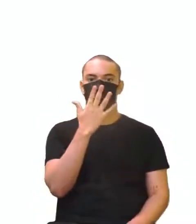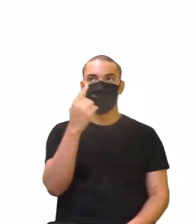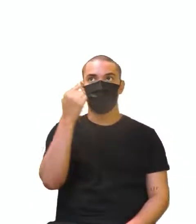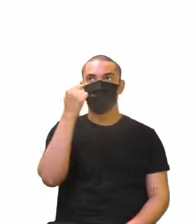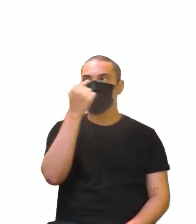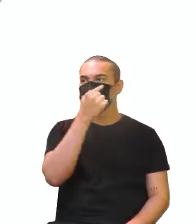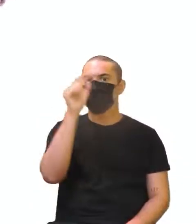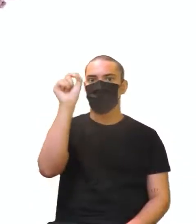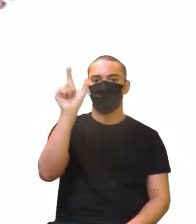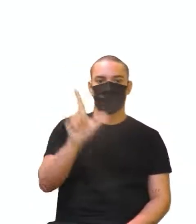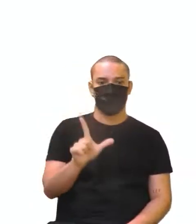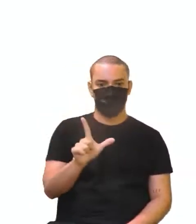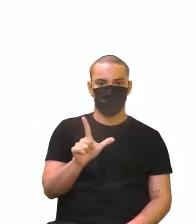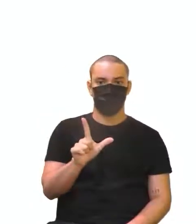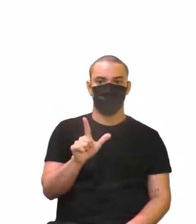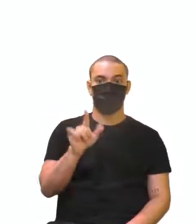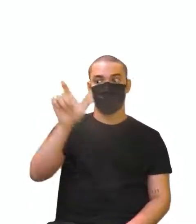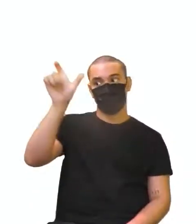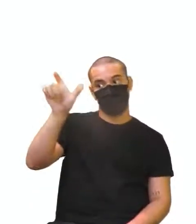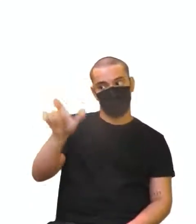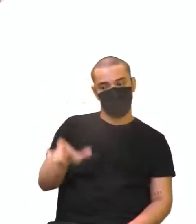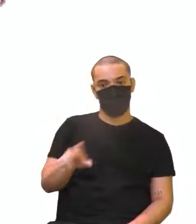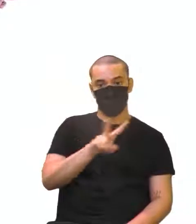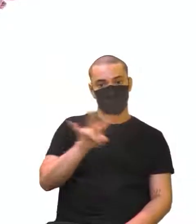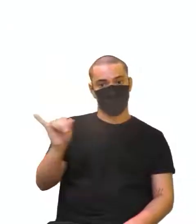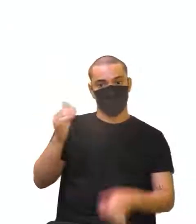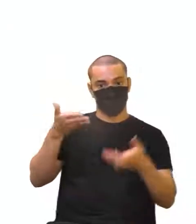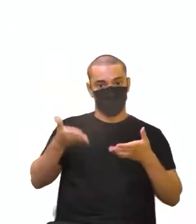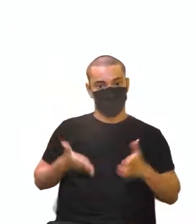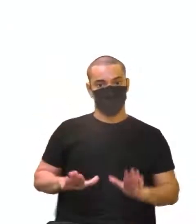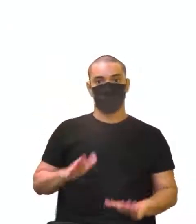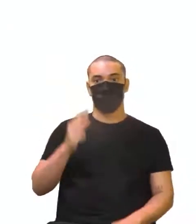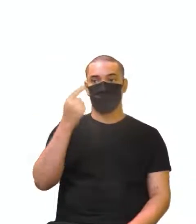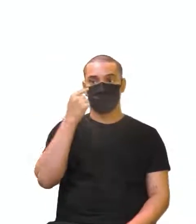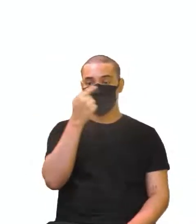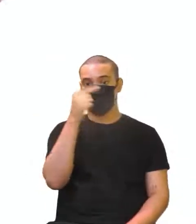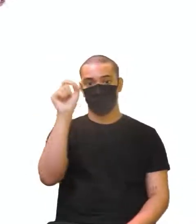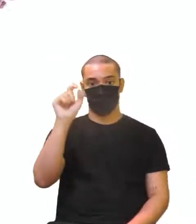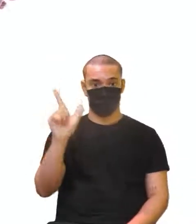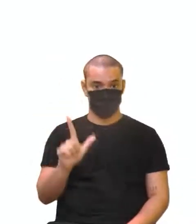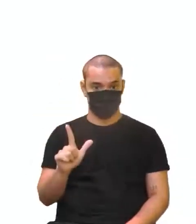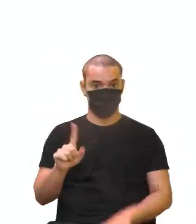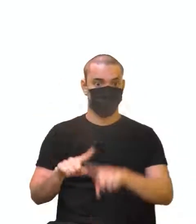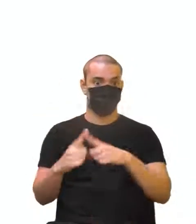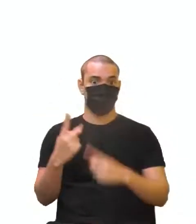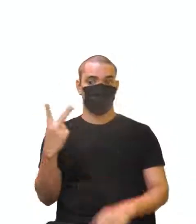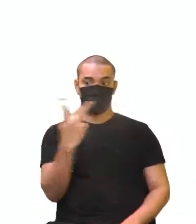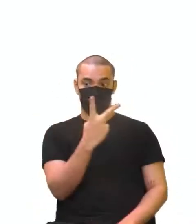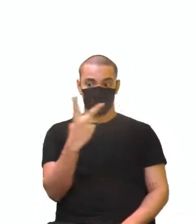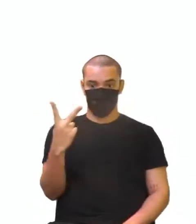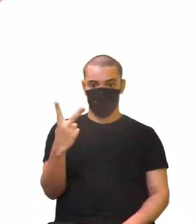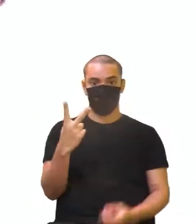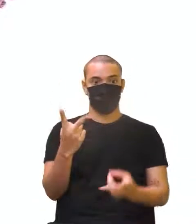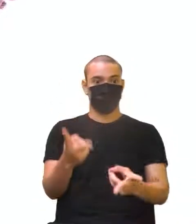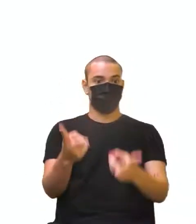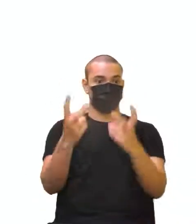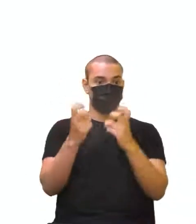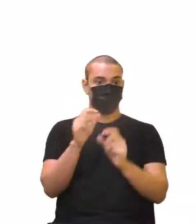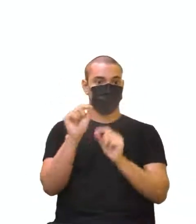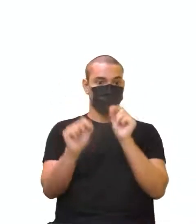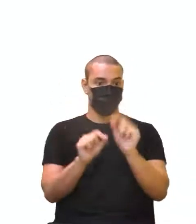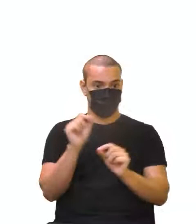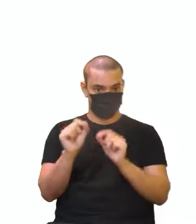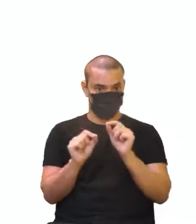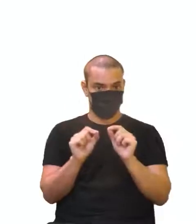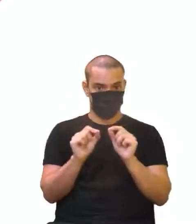azul, então essa pessoa vai ter cor de olho azul. Mas em dois indivíduos você percebe que ele vai ter cor de